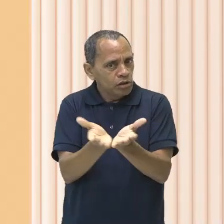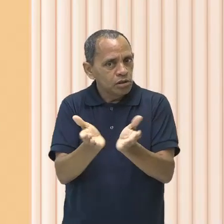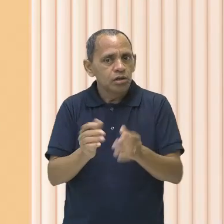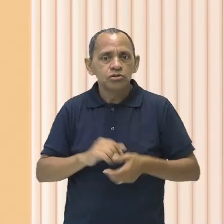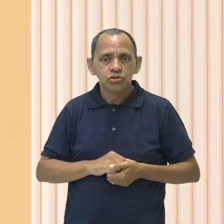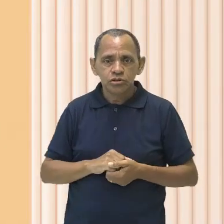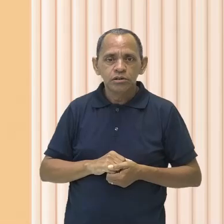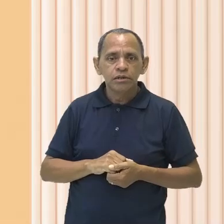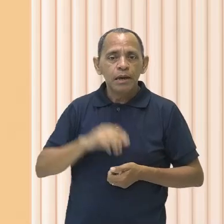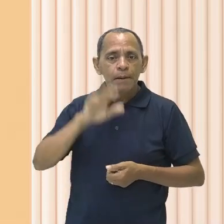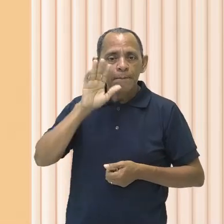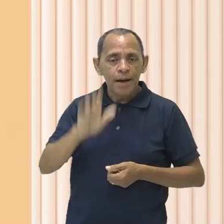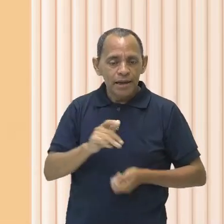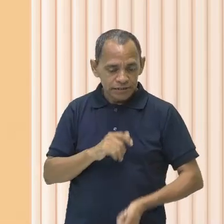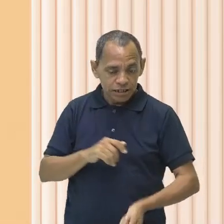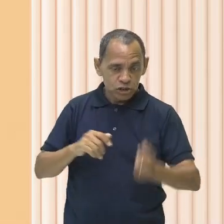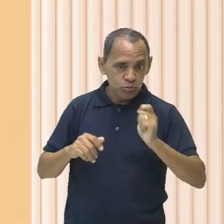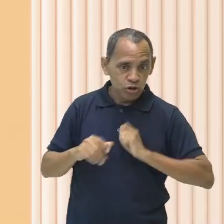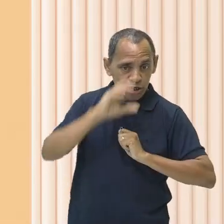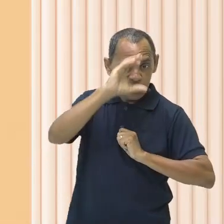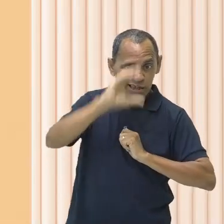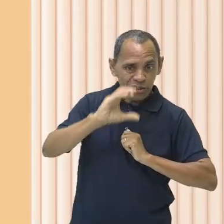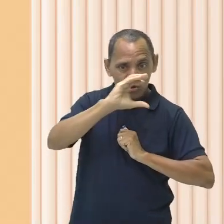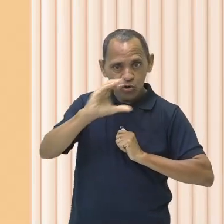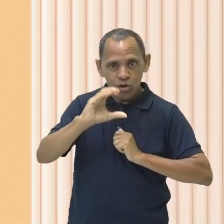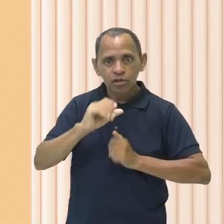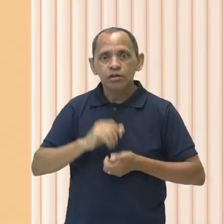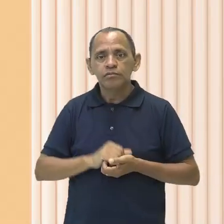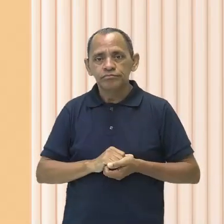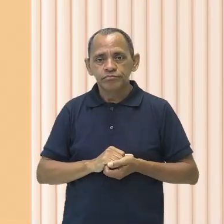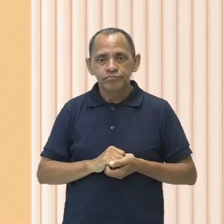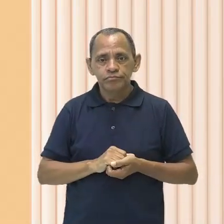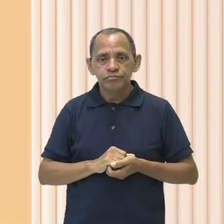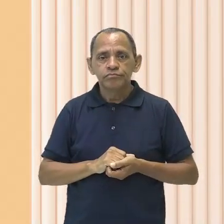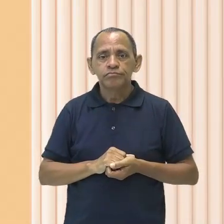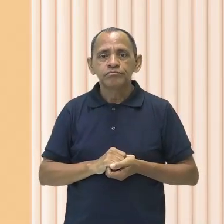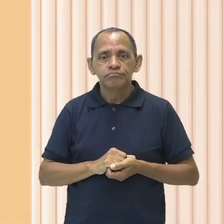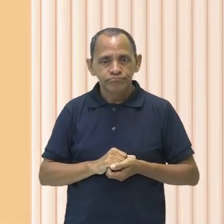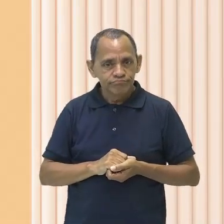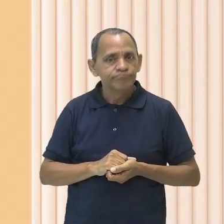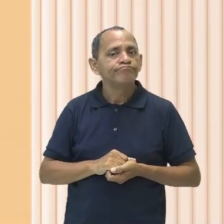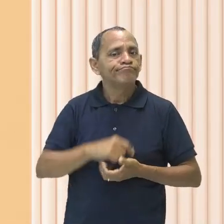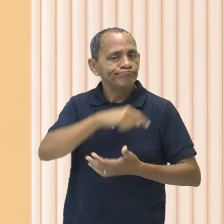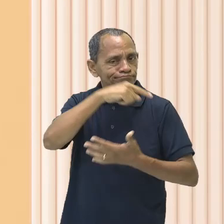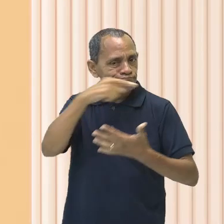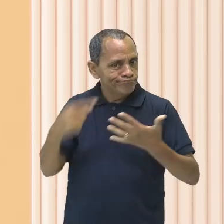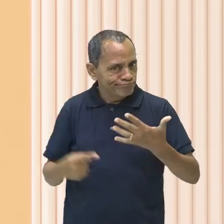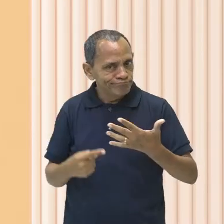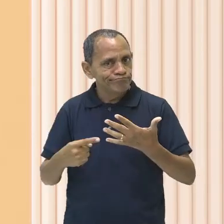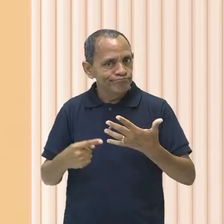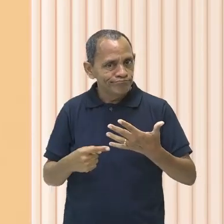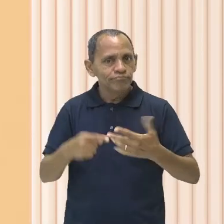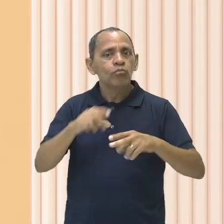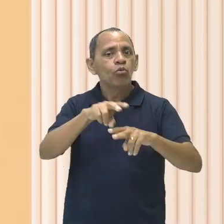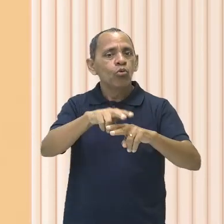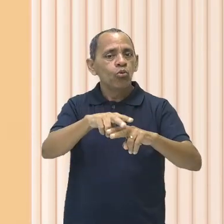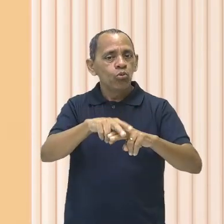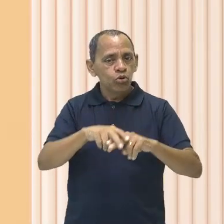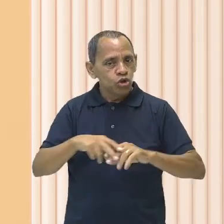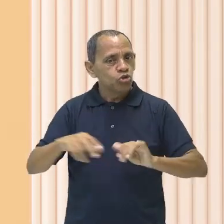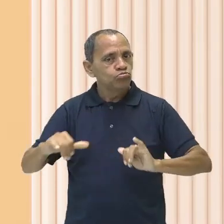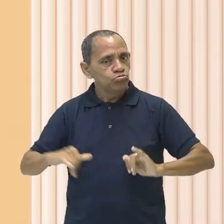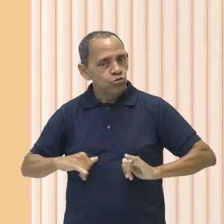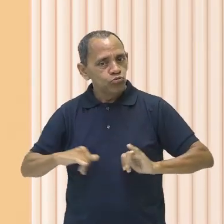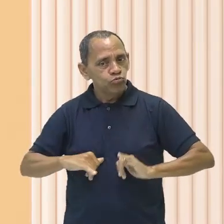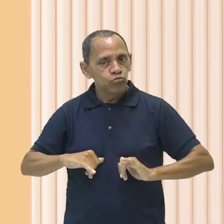a Espanha era católica. Inclusive, esse foi um dos motivos dos conflitos entre a